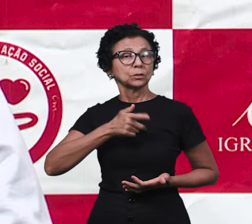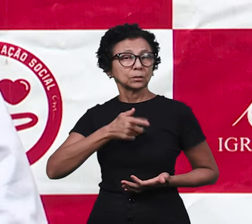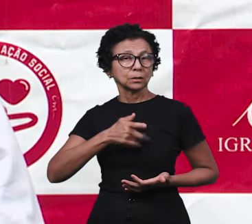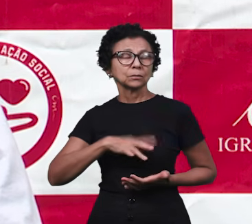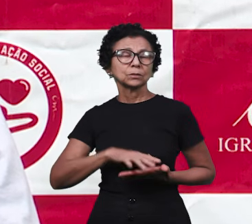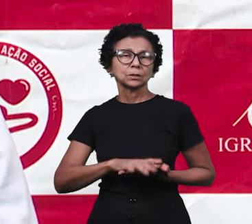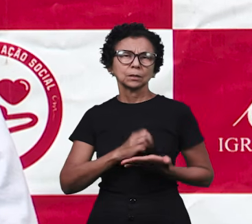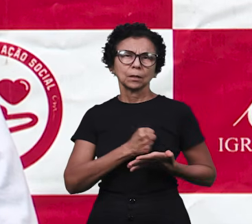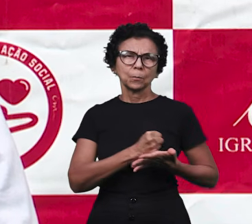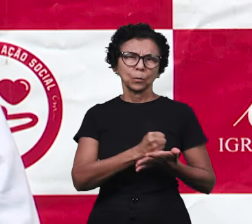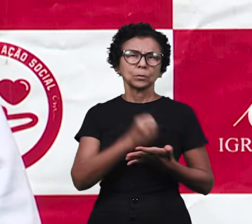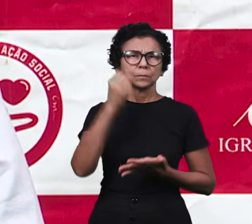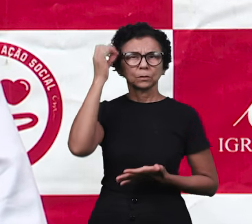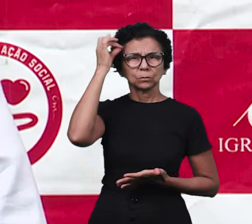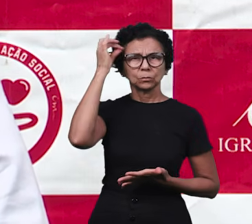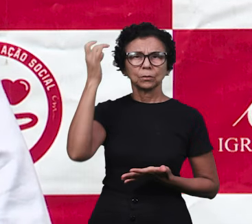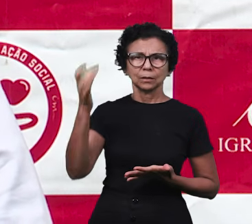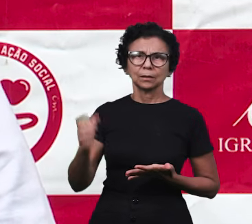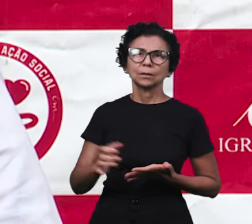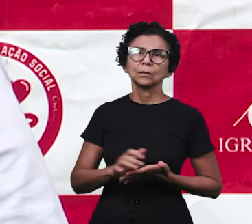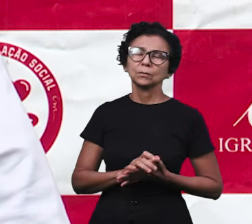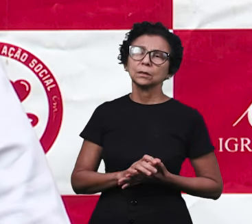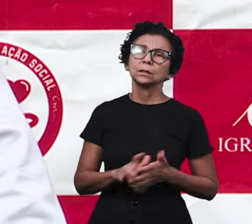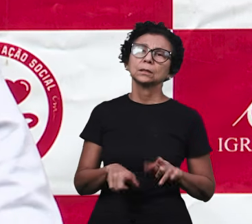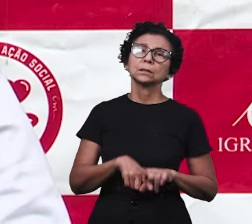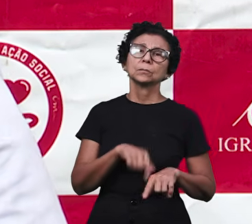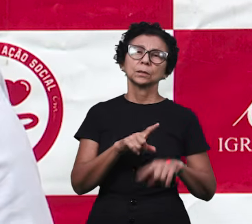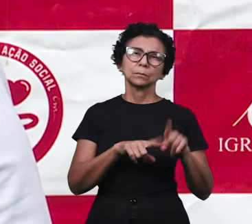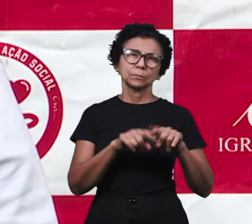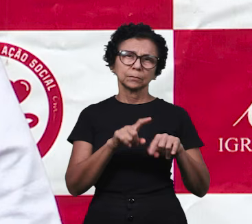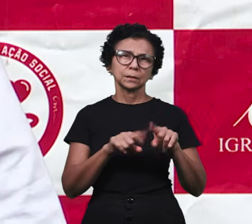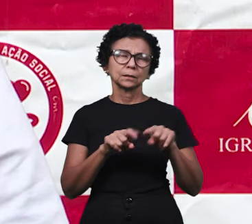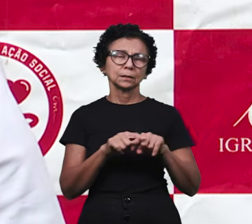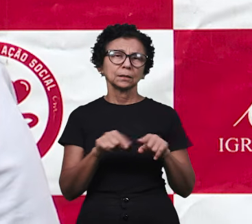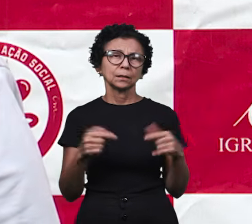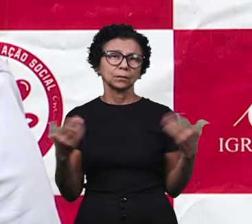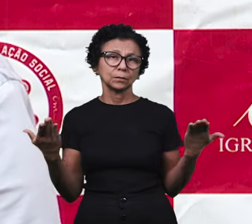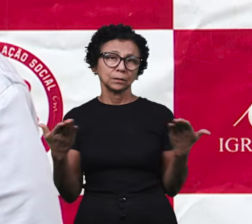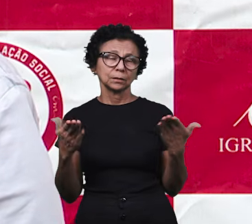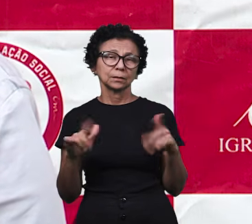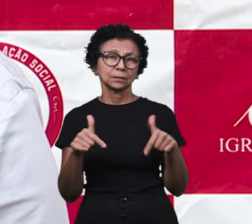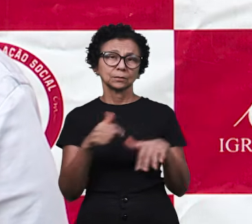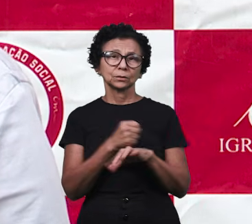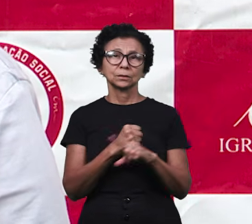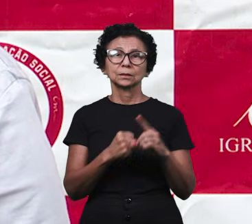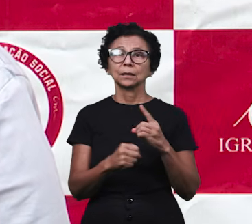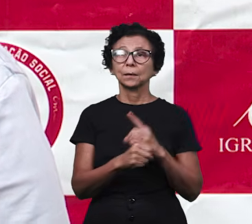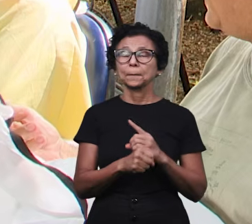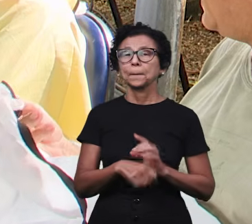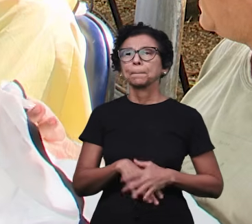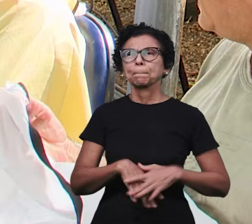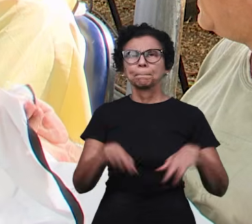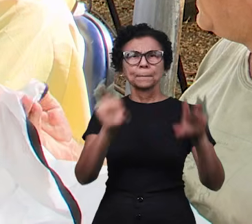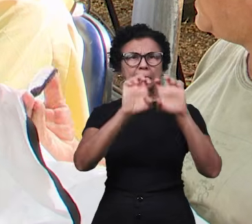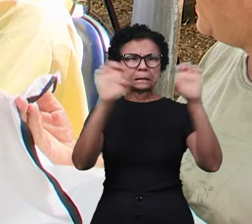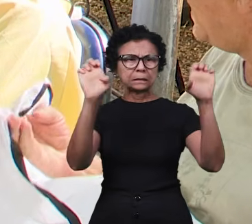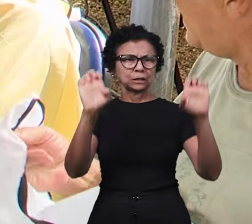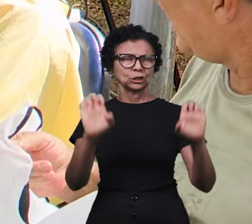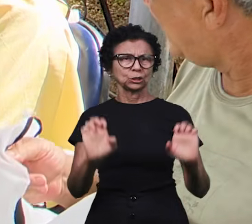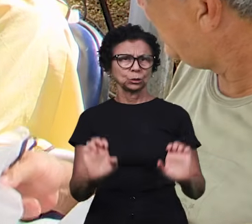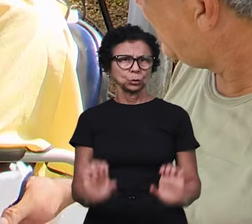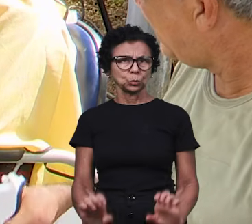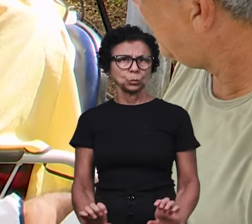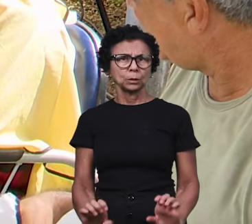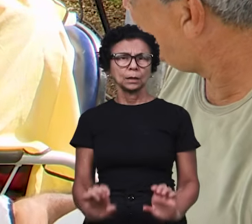pessoas. Primeiro espiritual, como ele dizia, e depois até o material, que é o que nós estamos fazendo aqui também. Uma estrutura